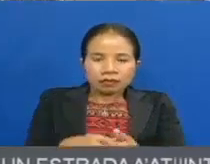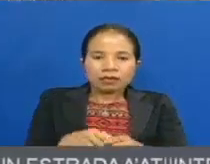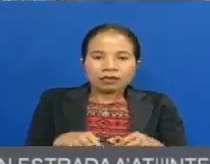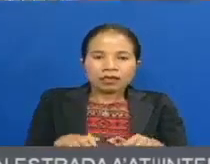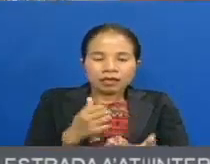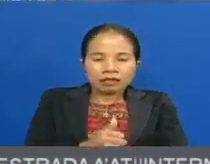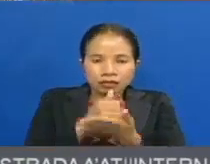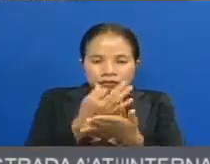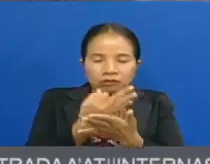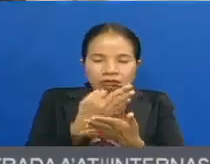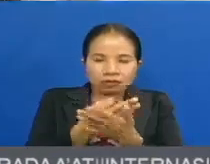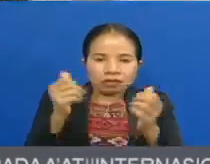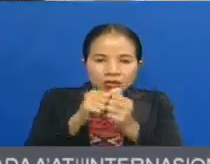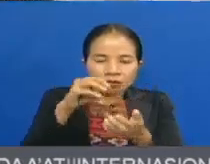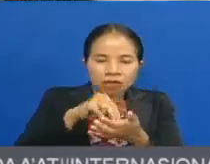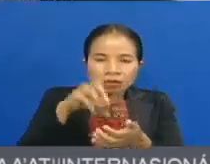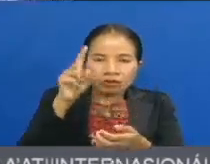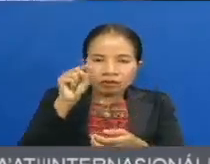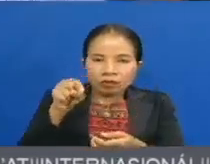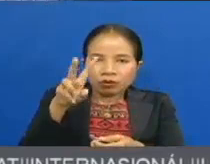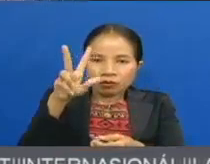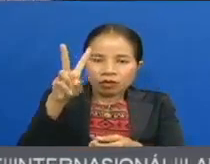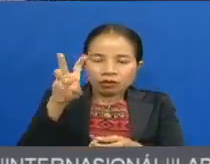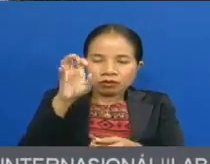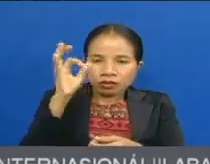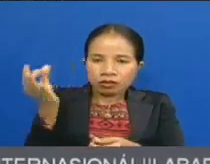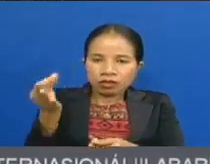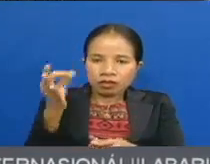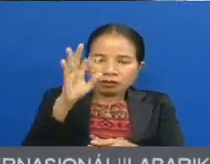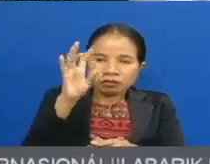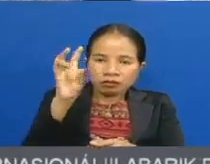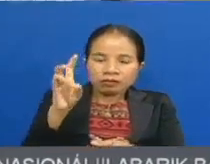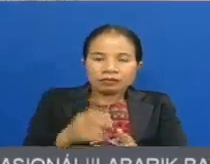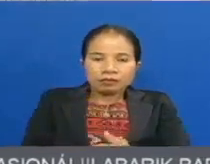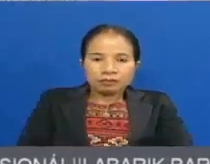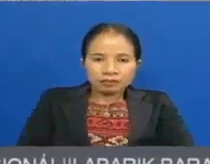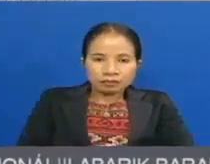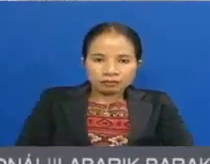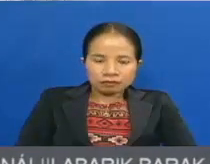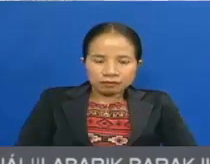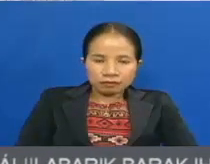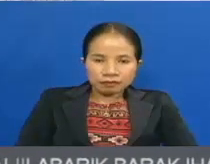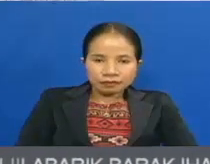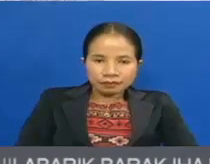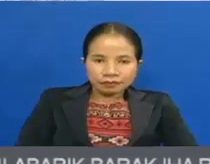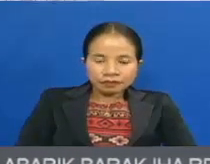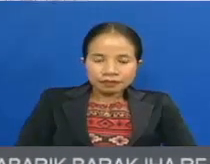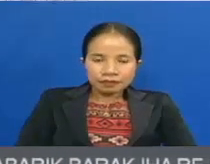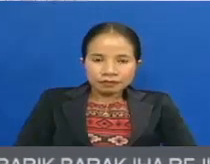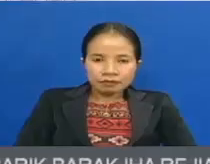contribui receitas dólar americano milhão e da ponto atosrua se anulo recinhito. Nuno Moraes, Alexandre dos